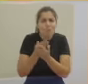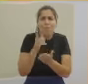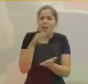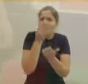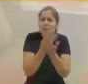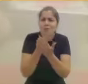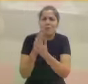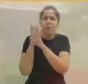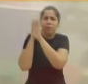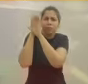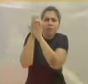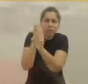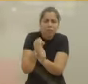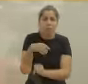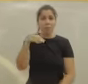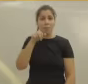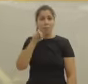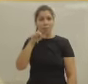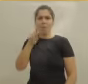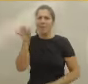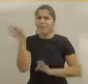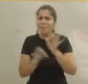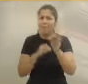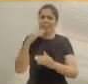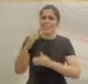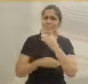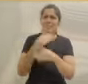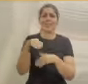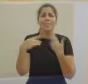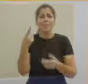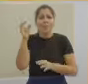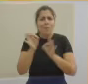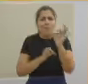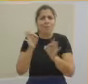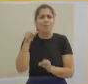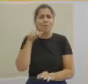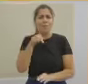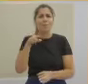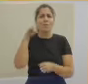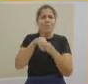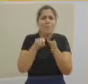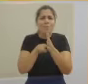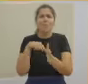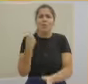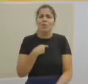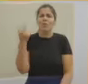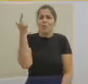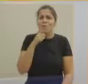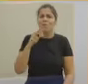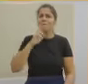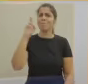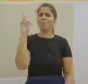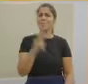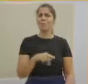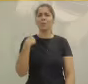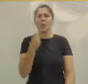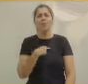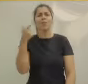de longo prazo. Mária é um projeto em desenvolvimento, então o projeto está em pesquisa, pesquisa e nós vamos conseguindo resultados e vamos